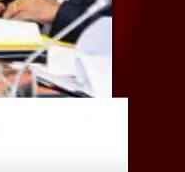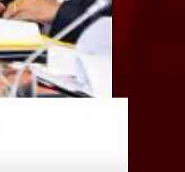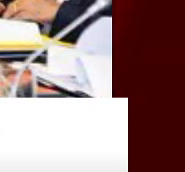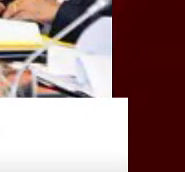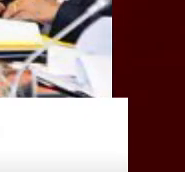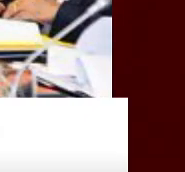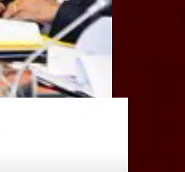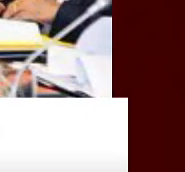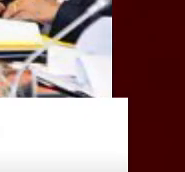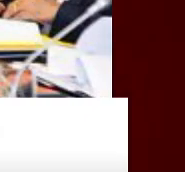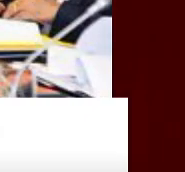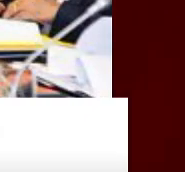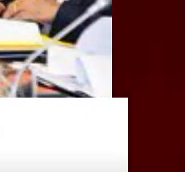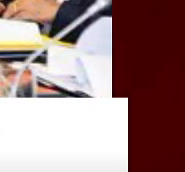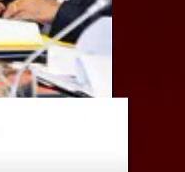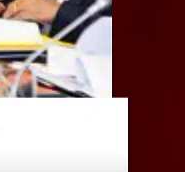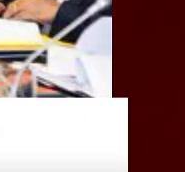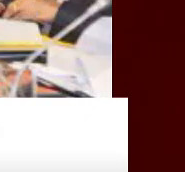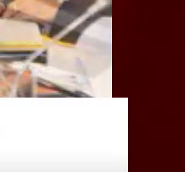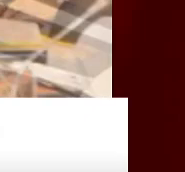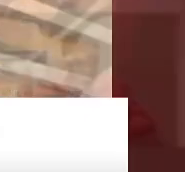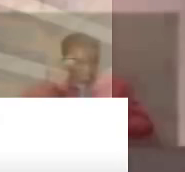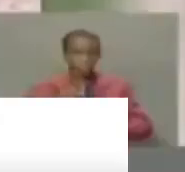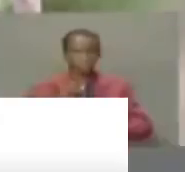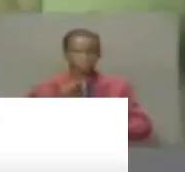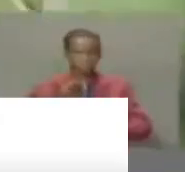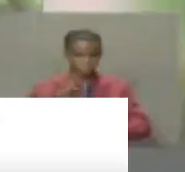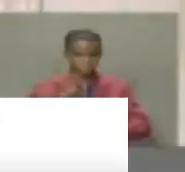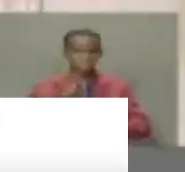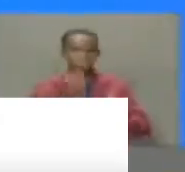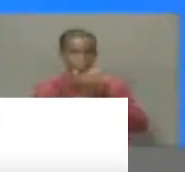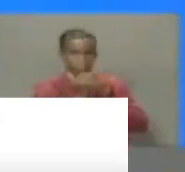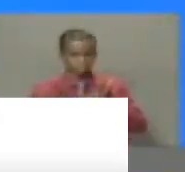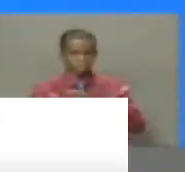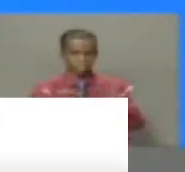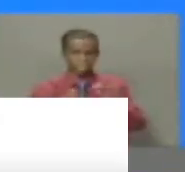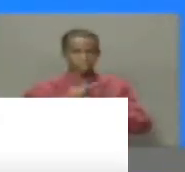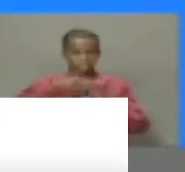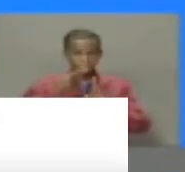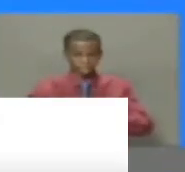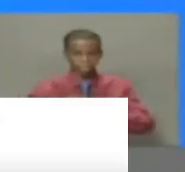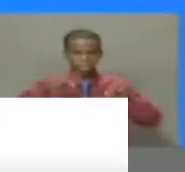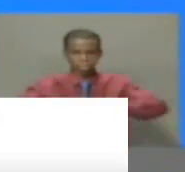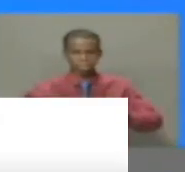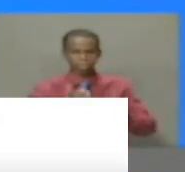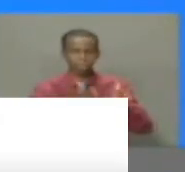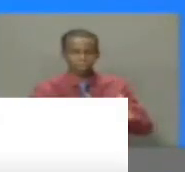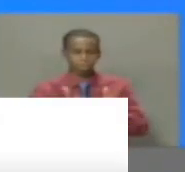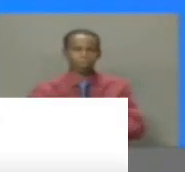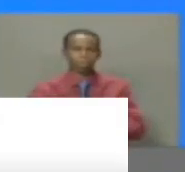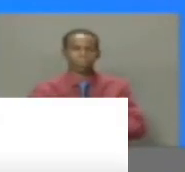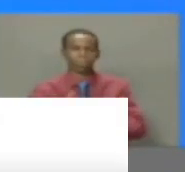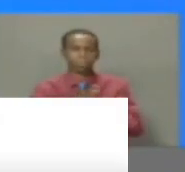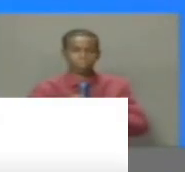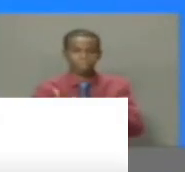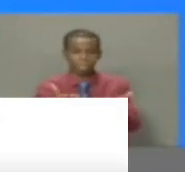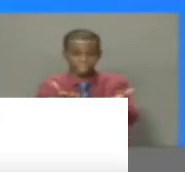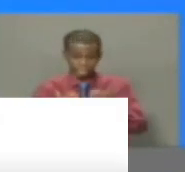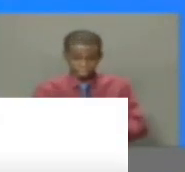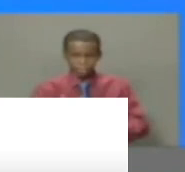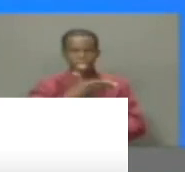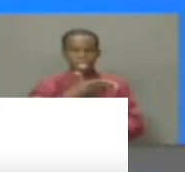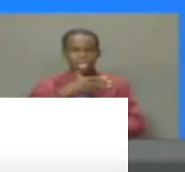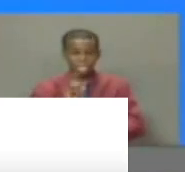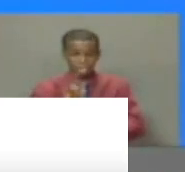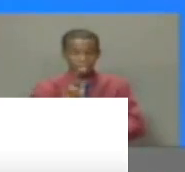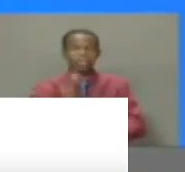concedidos o ano passado a meta para este ano de acordo com a programação é de 10 mil produtores